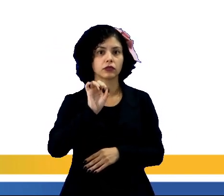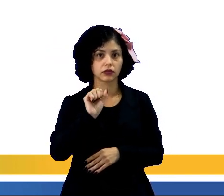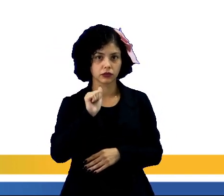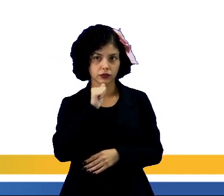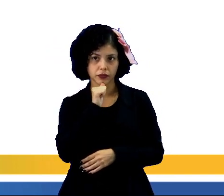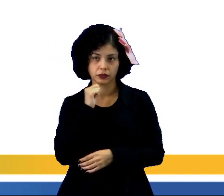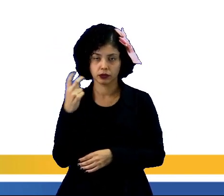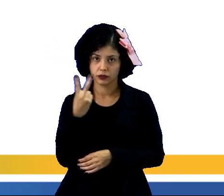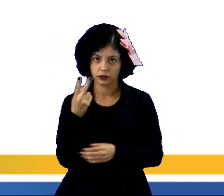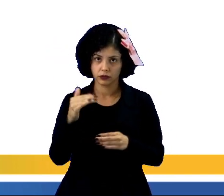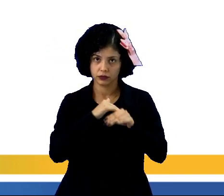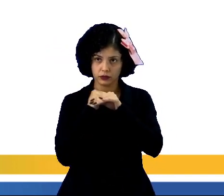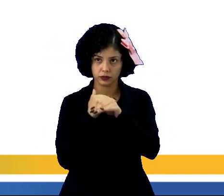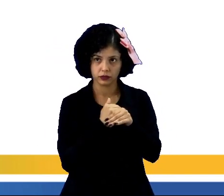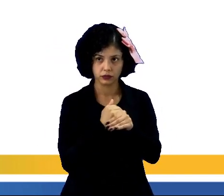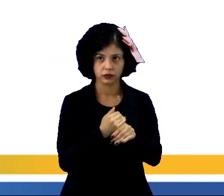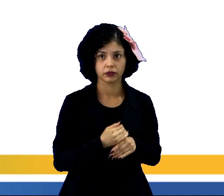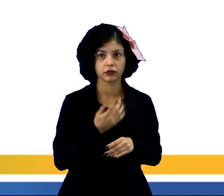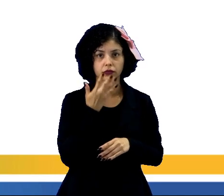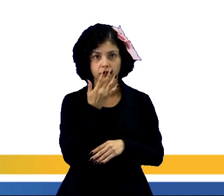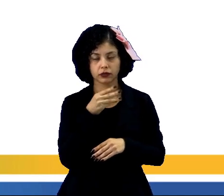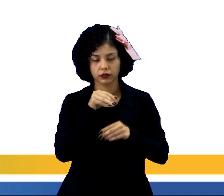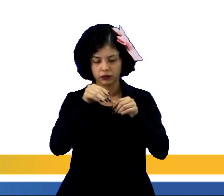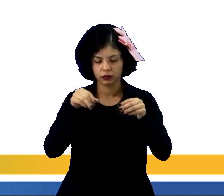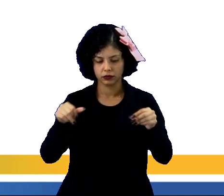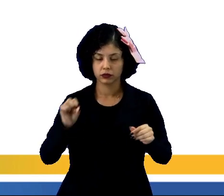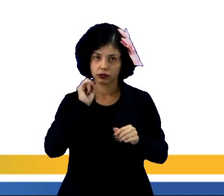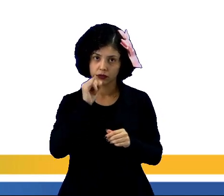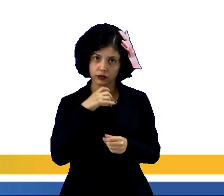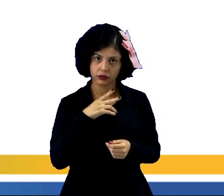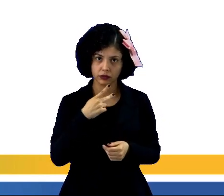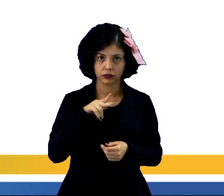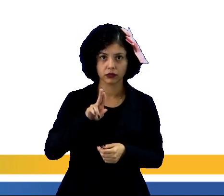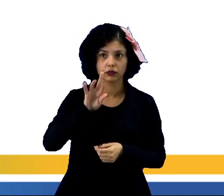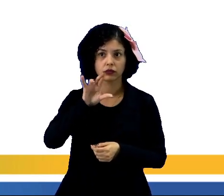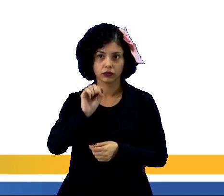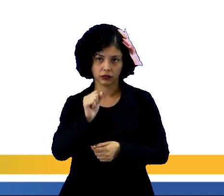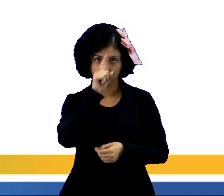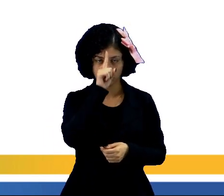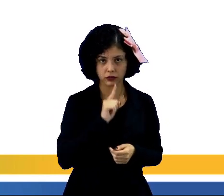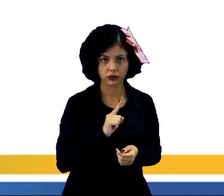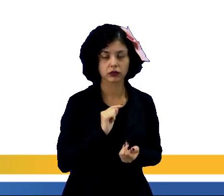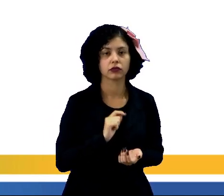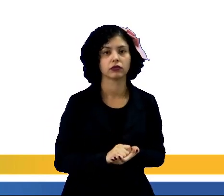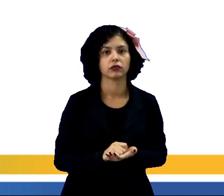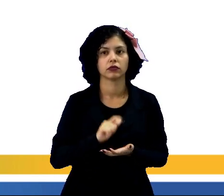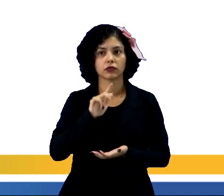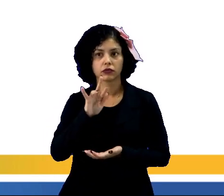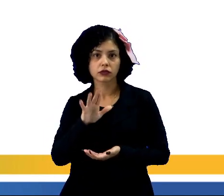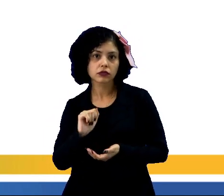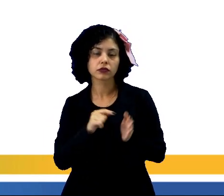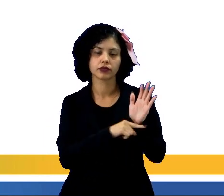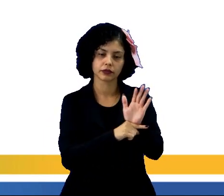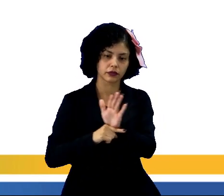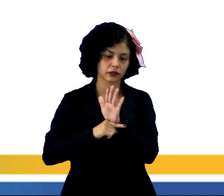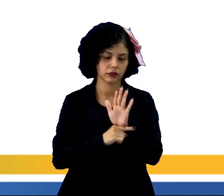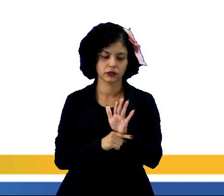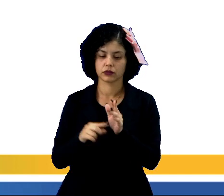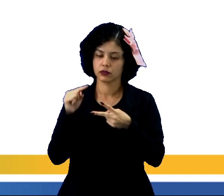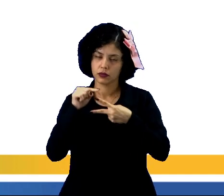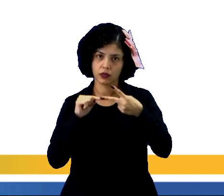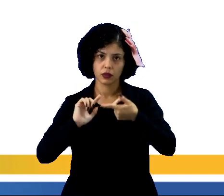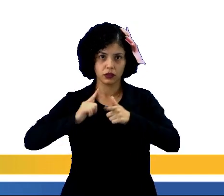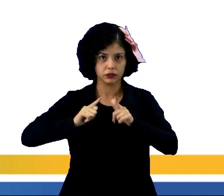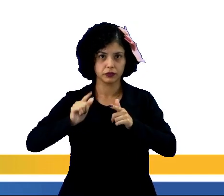apresentavam dois alelos iguais para a cor da semente. Se ela fosse pura amarela, então o alelo seria aí representado por